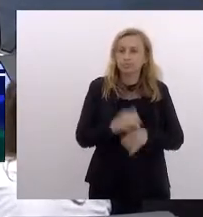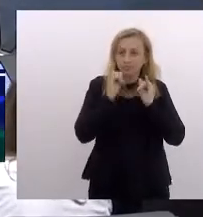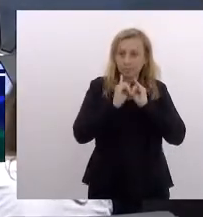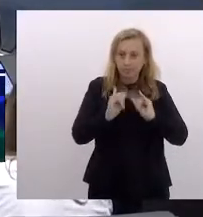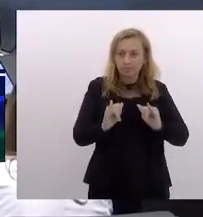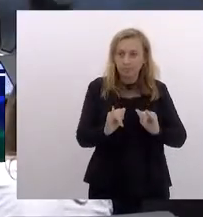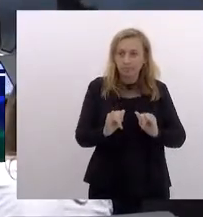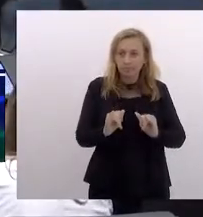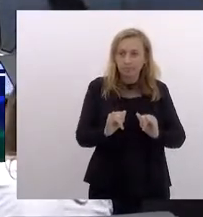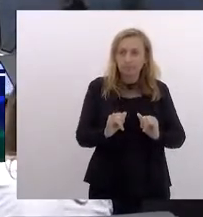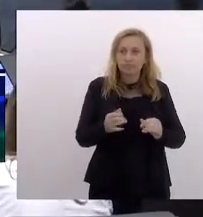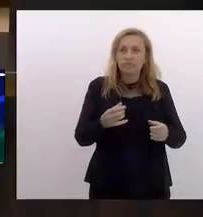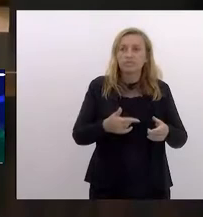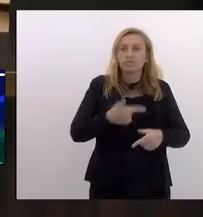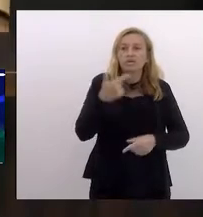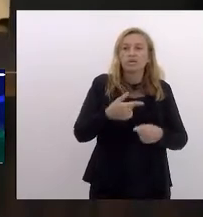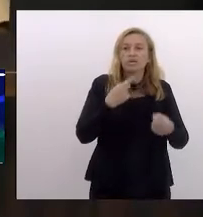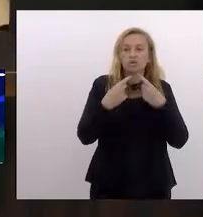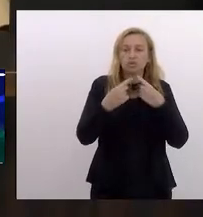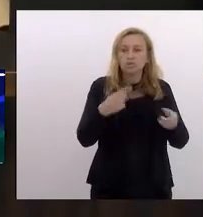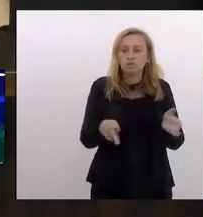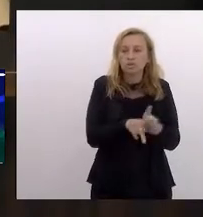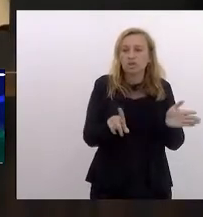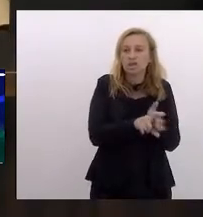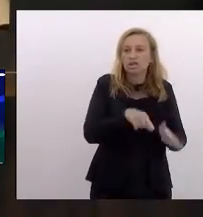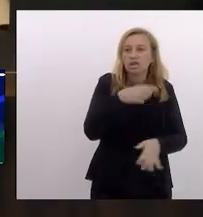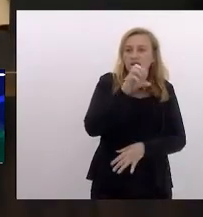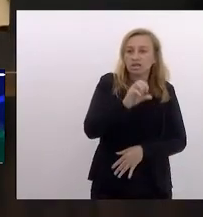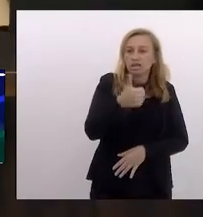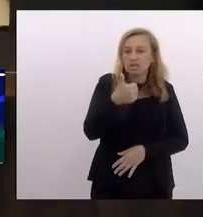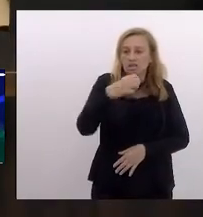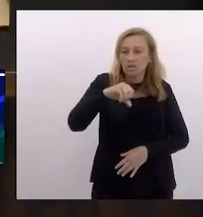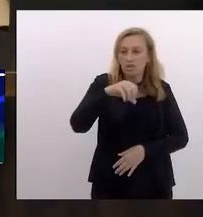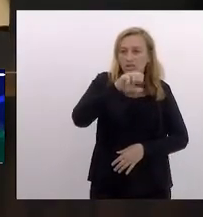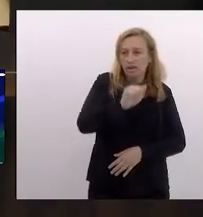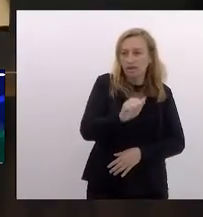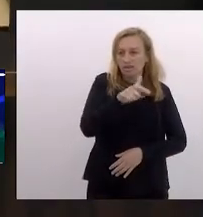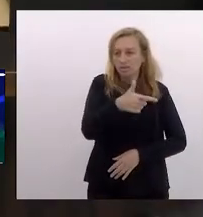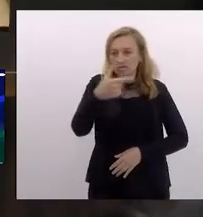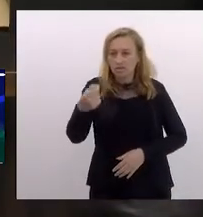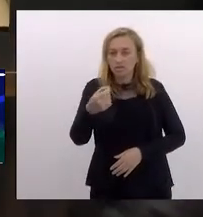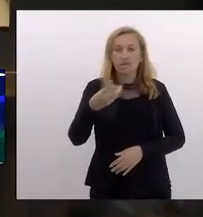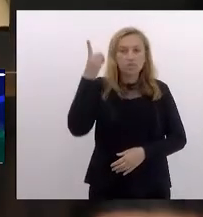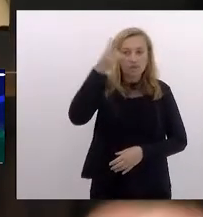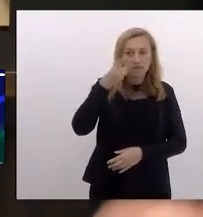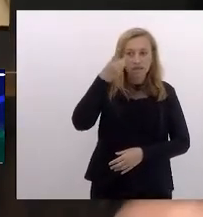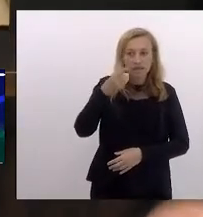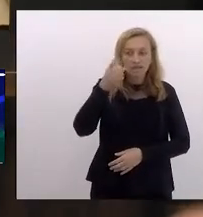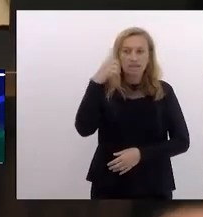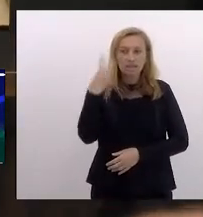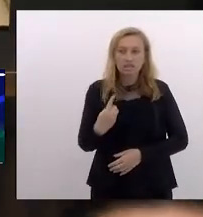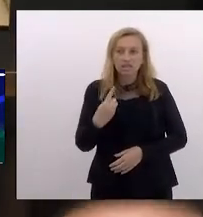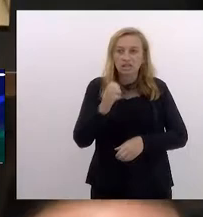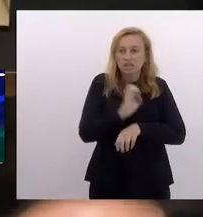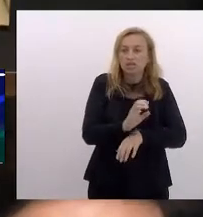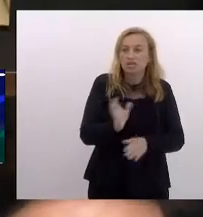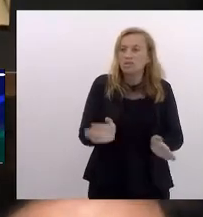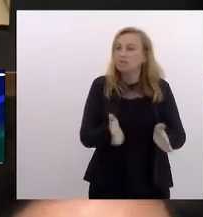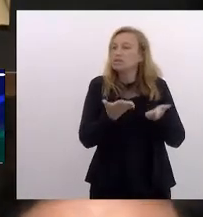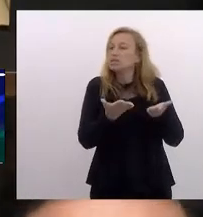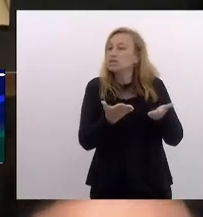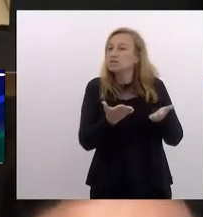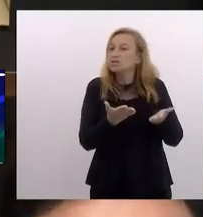anúncio da especialização do projeto de lei 1990 de 20 de aprender a Dani Monteiro institui programa Estadual de